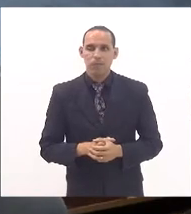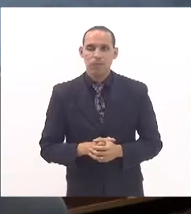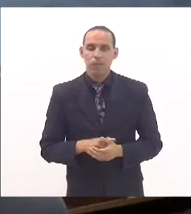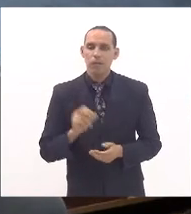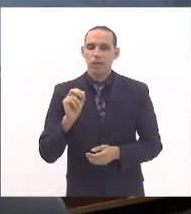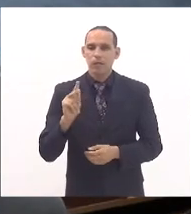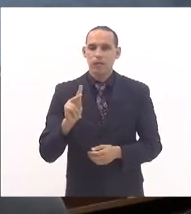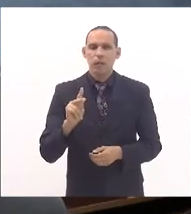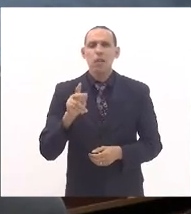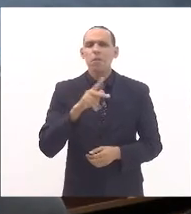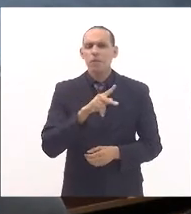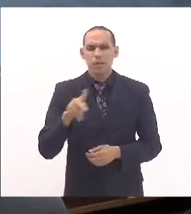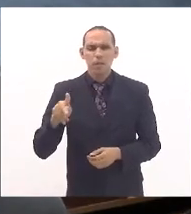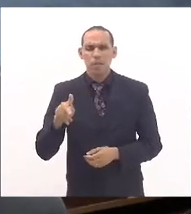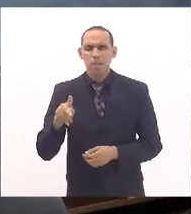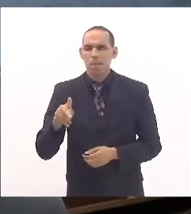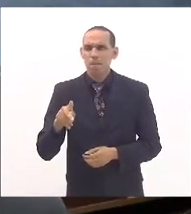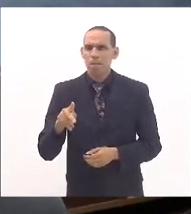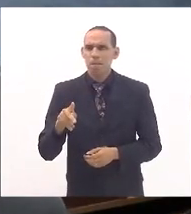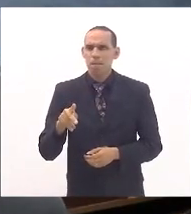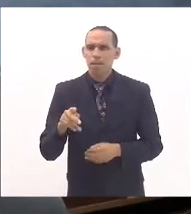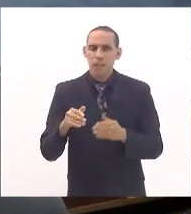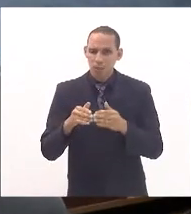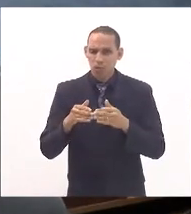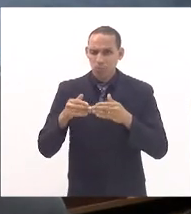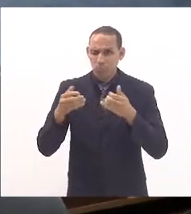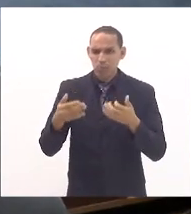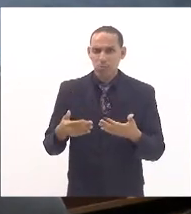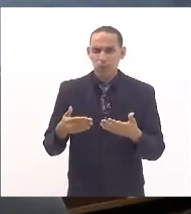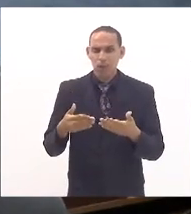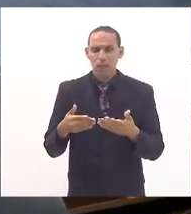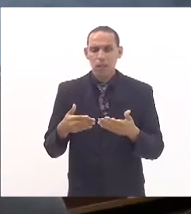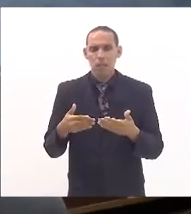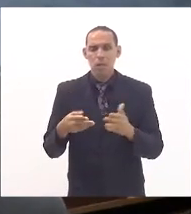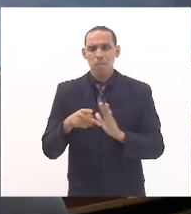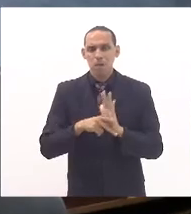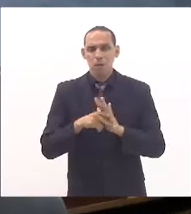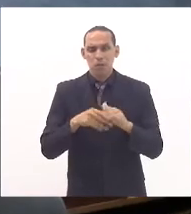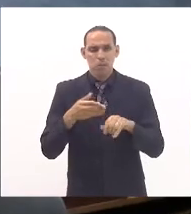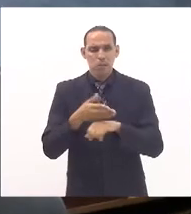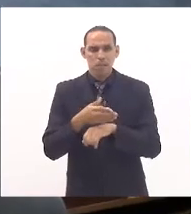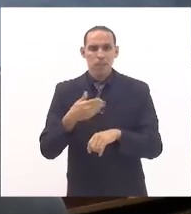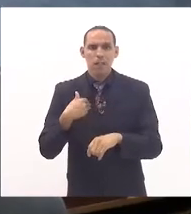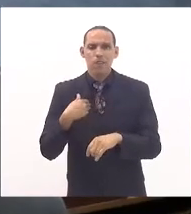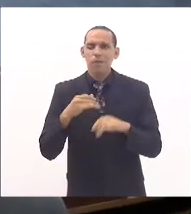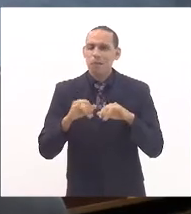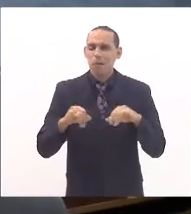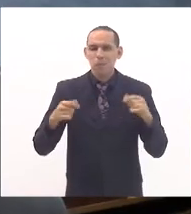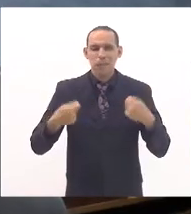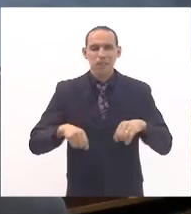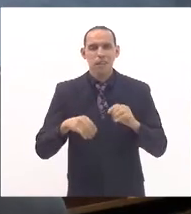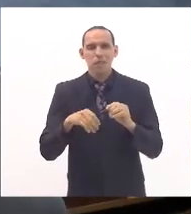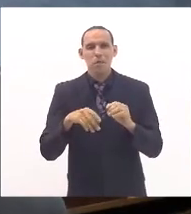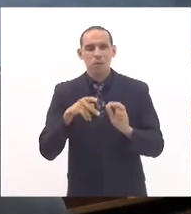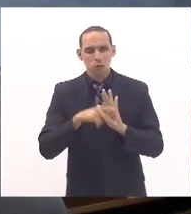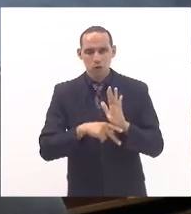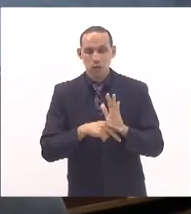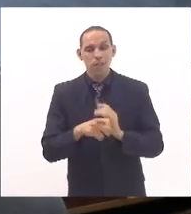Ok. Senhor presidente. Deixa, foi uma questão de ordem na entrada do projeto. Eu preciso cantar o projeto, Vossa